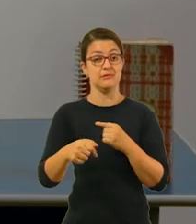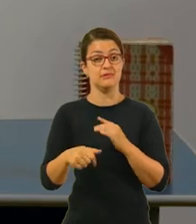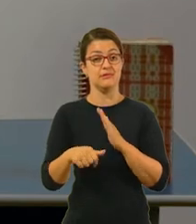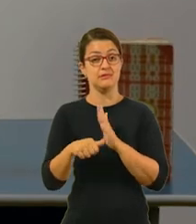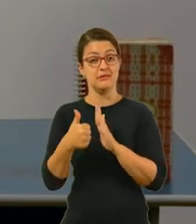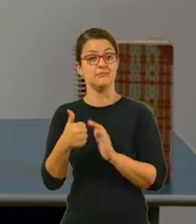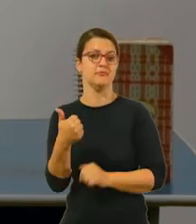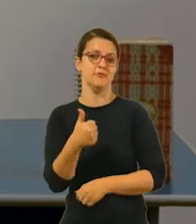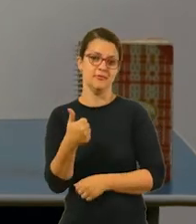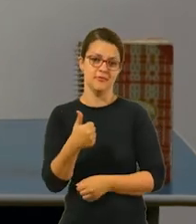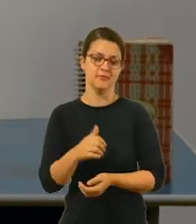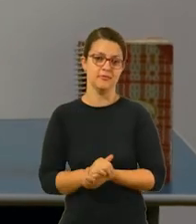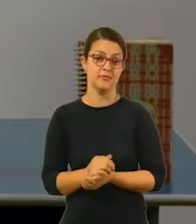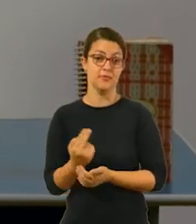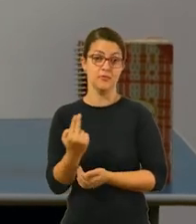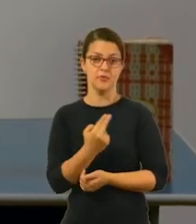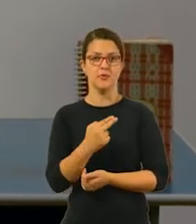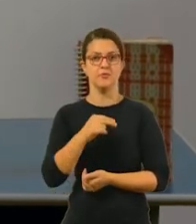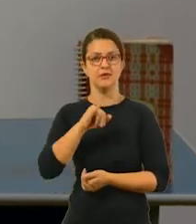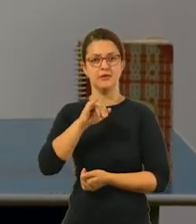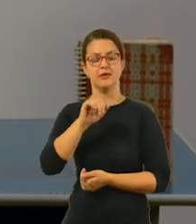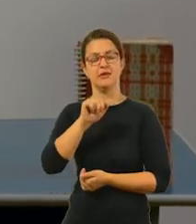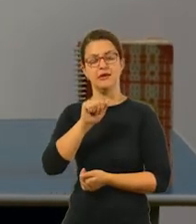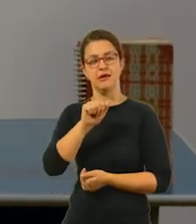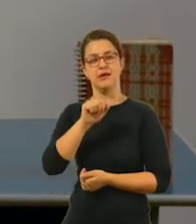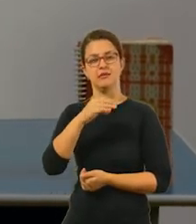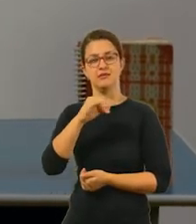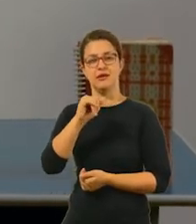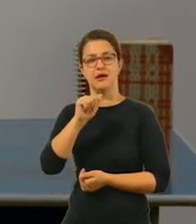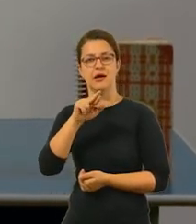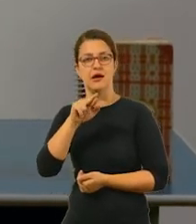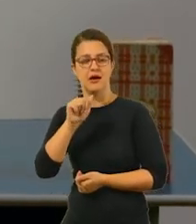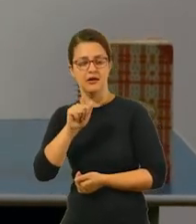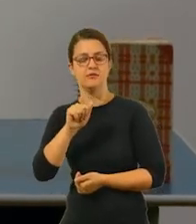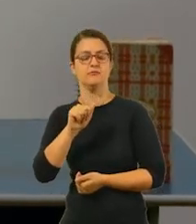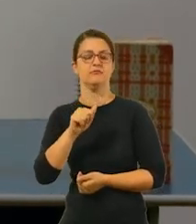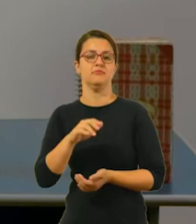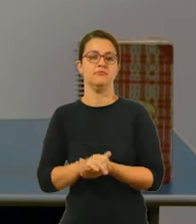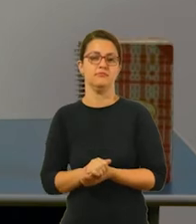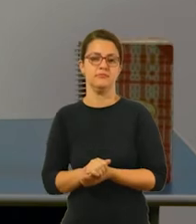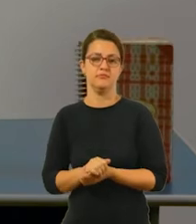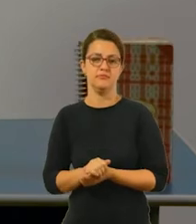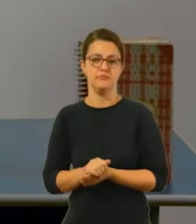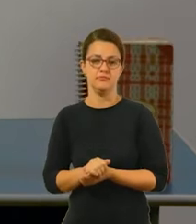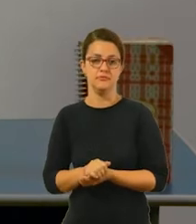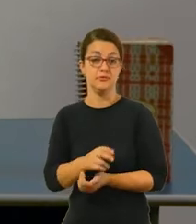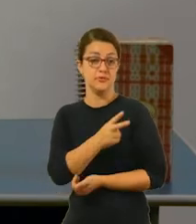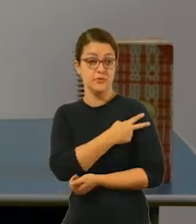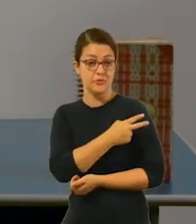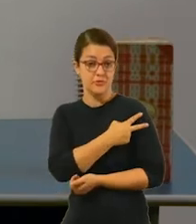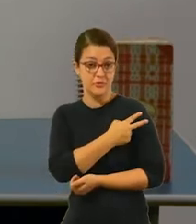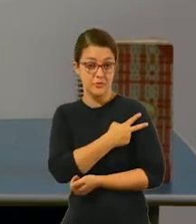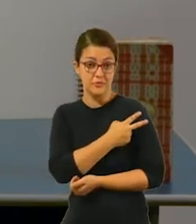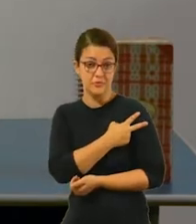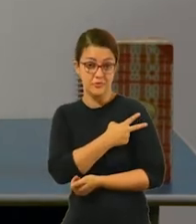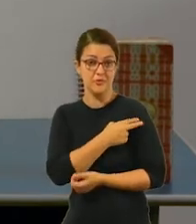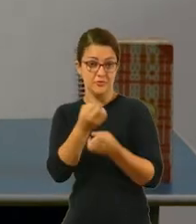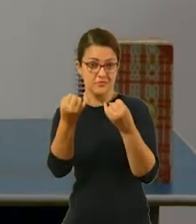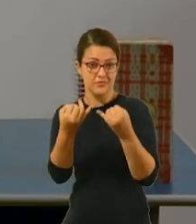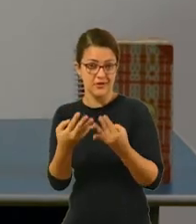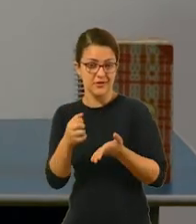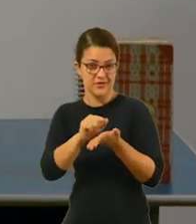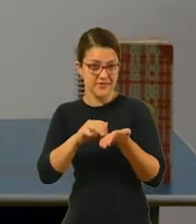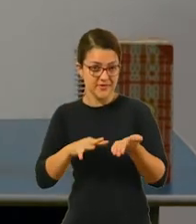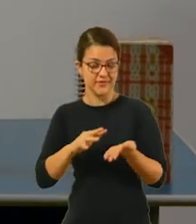de Casa. Eu sou a professora Yaciara e estou aqui para conversar com os alunos do 2º ano do Ensino Fundamental. Vamos lá?